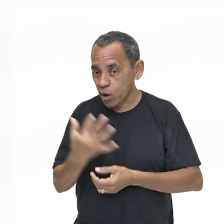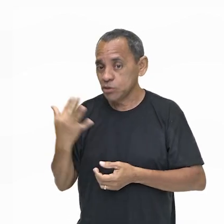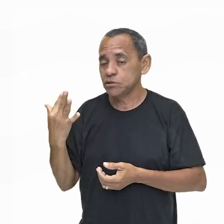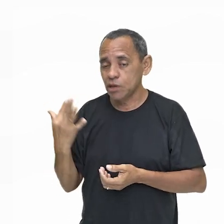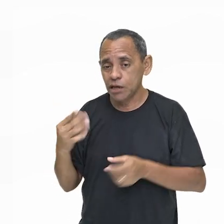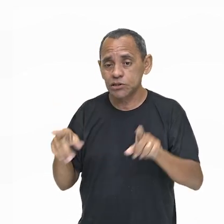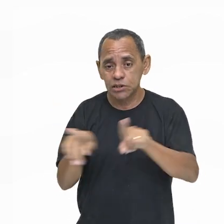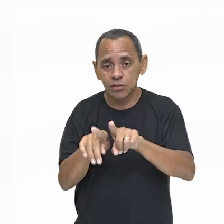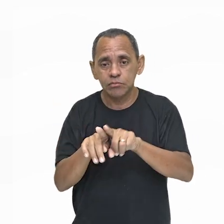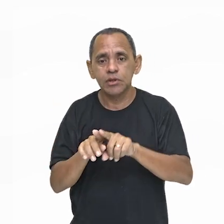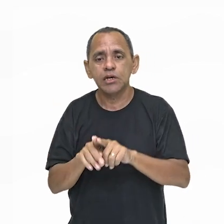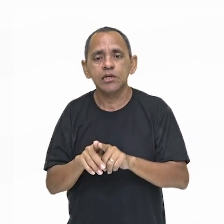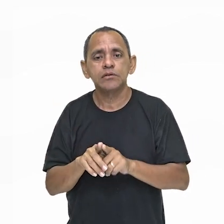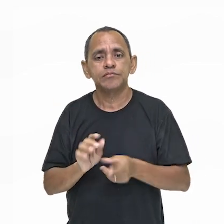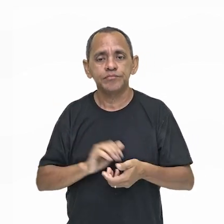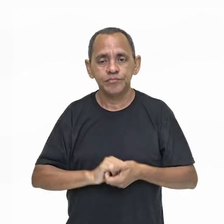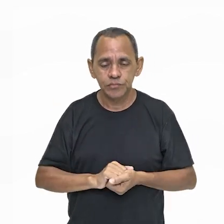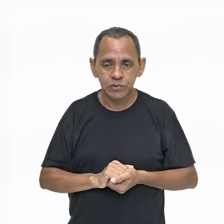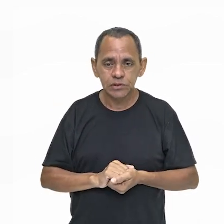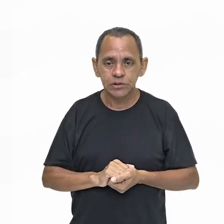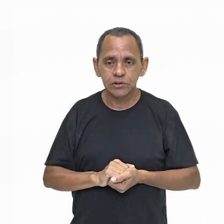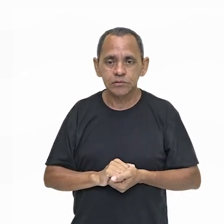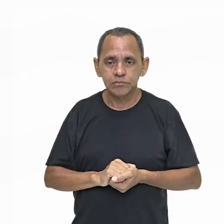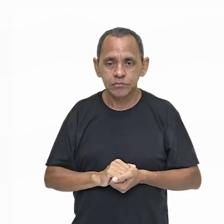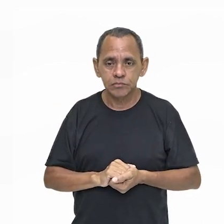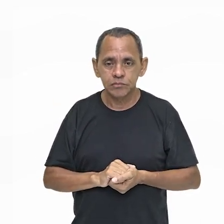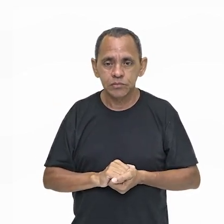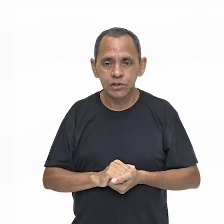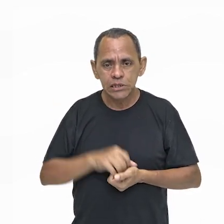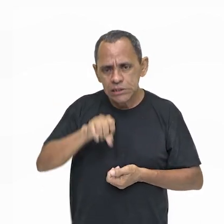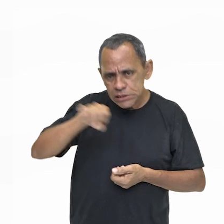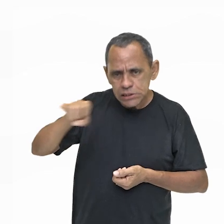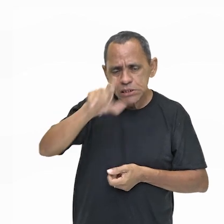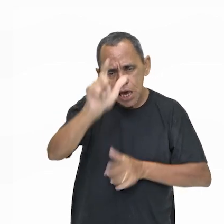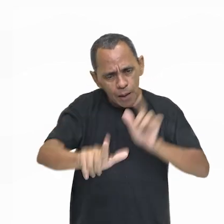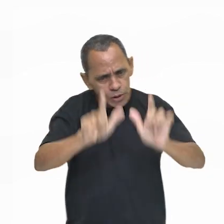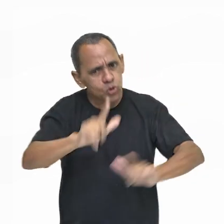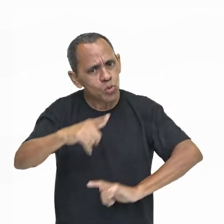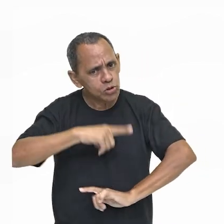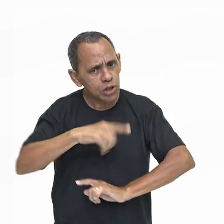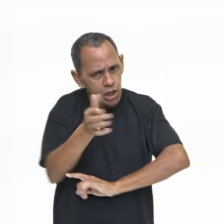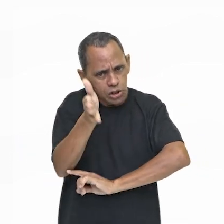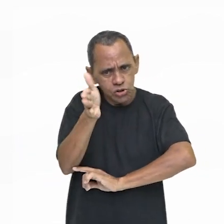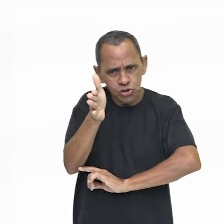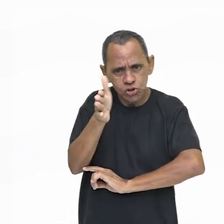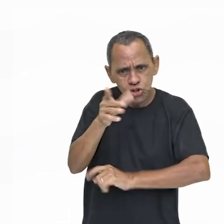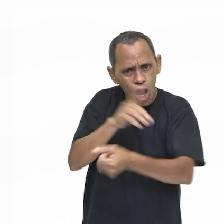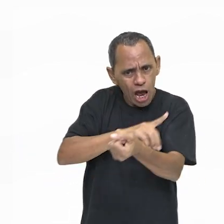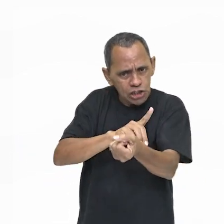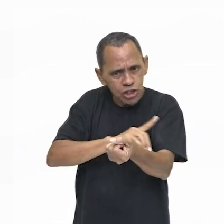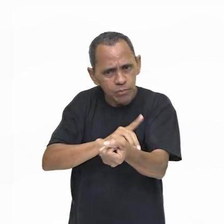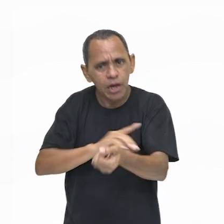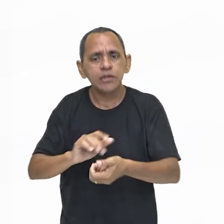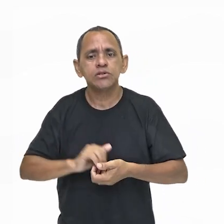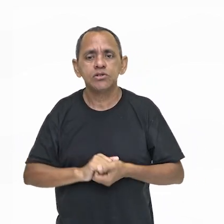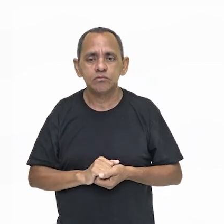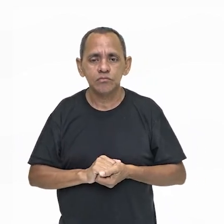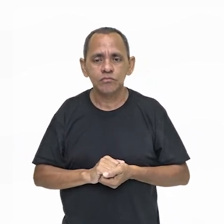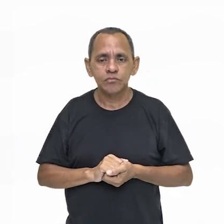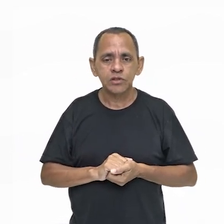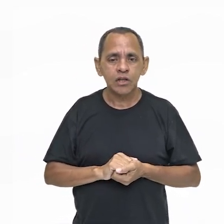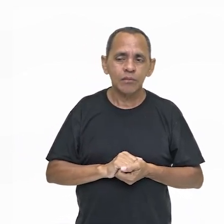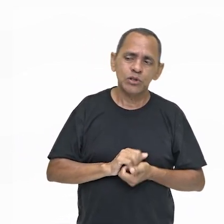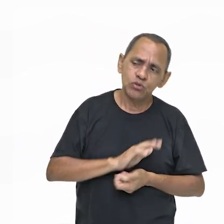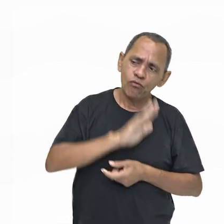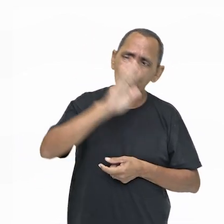adquirir o diabetes tipo 2 ou de quem já tem o diabetes. Vontade de urinar, acabou de ir no banheiro, já